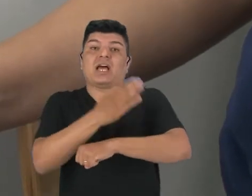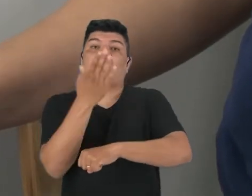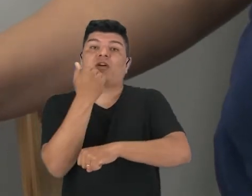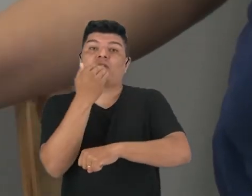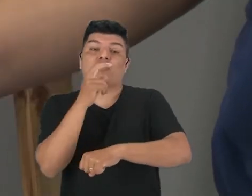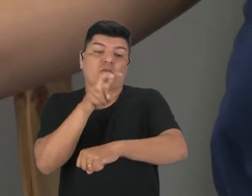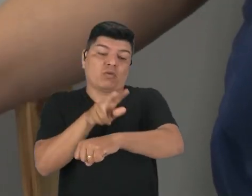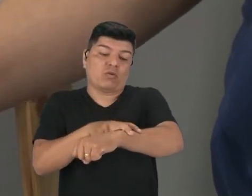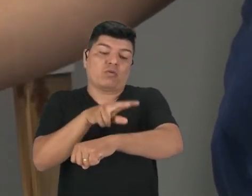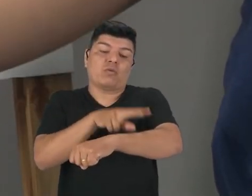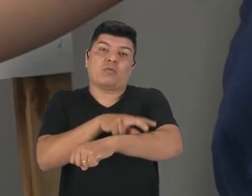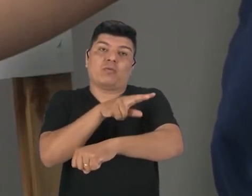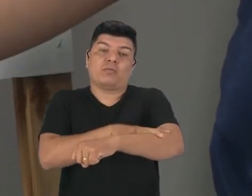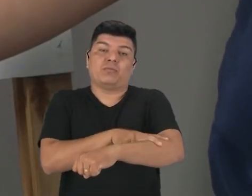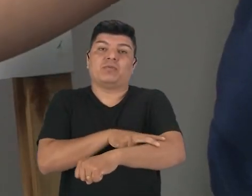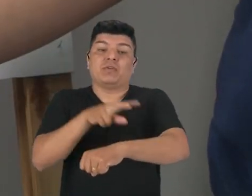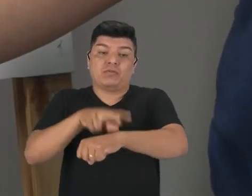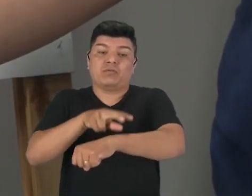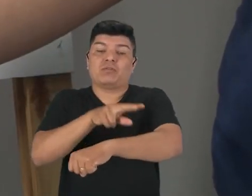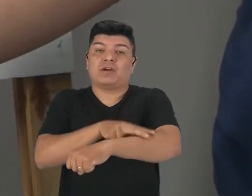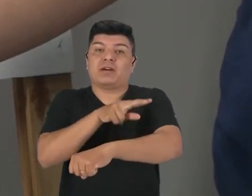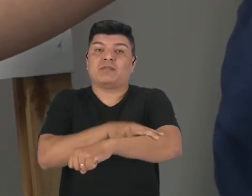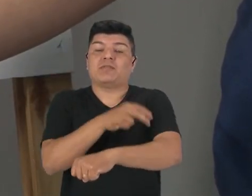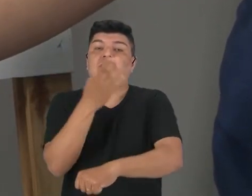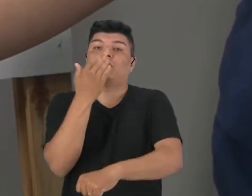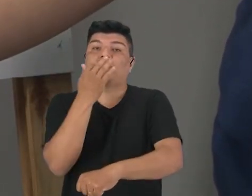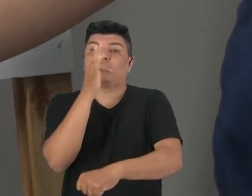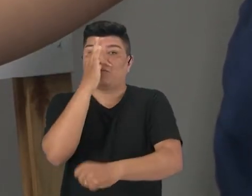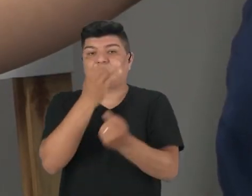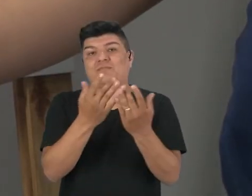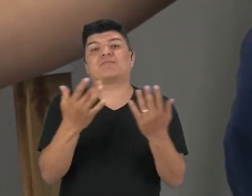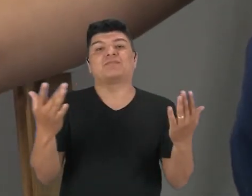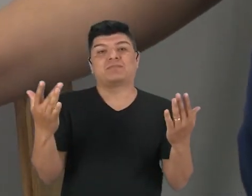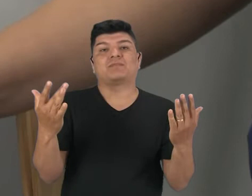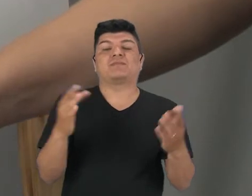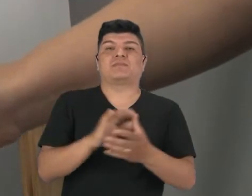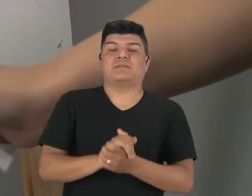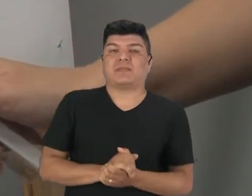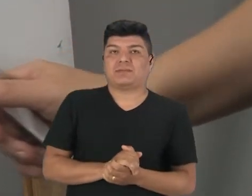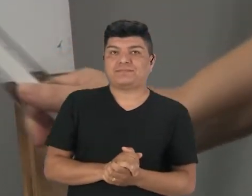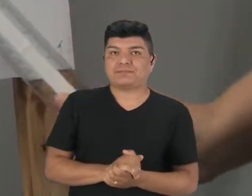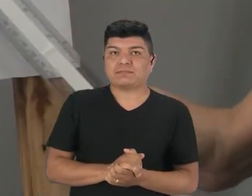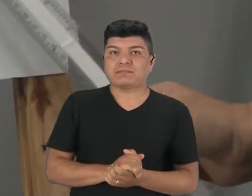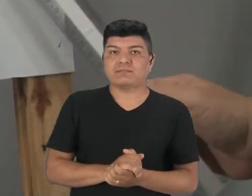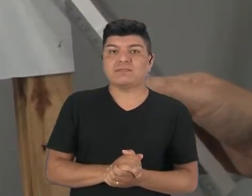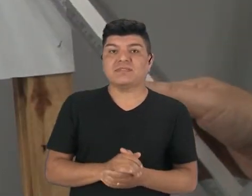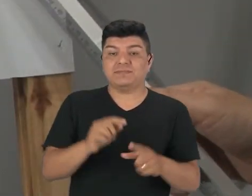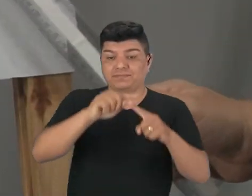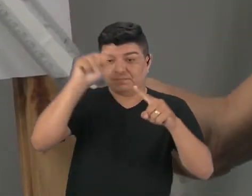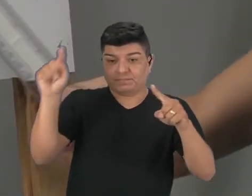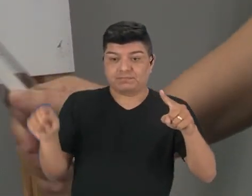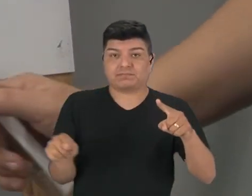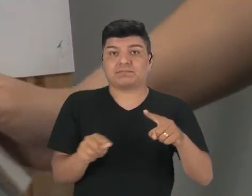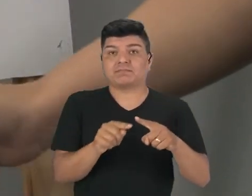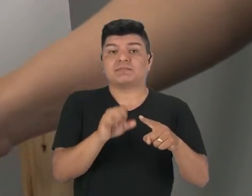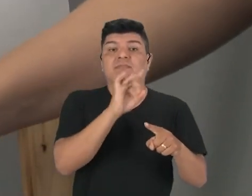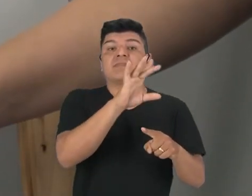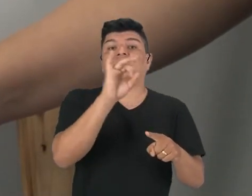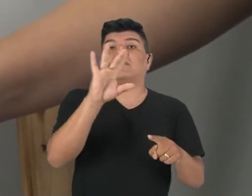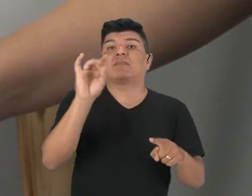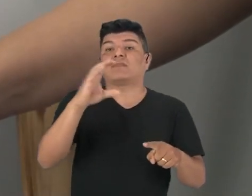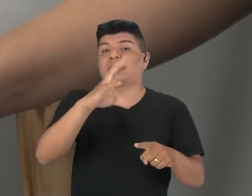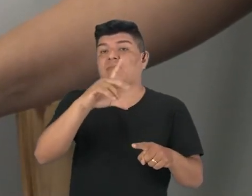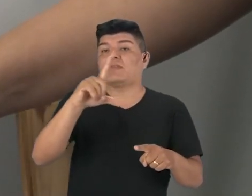do gafanhoto e o gafanhoto se alimenta da planta. Nessa cadeia alimentar aqui, cada um tem